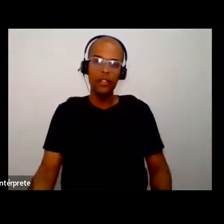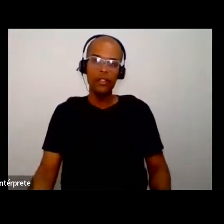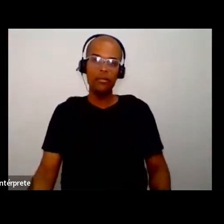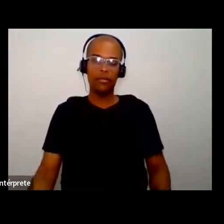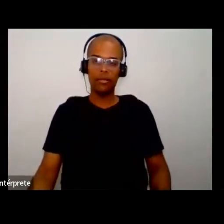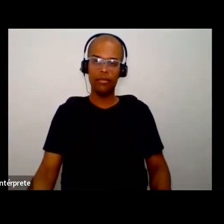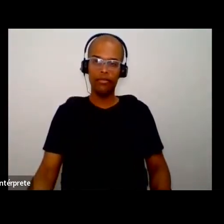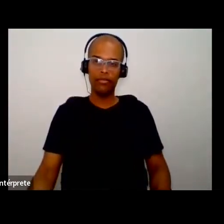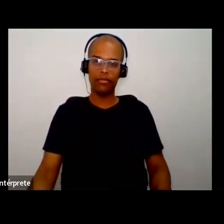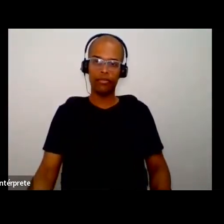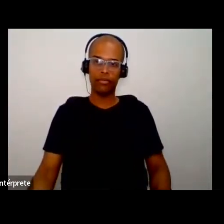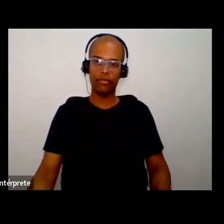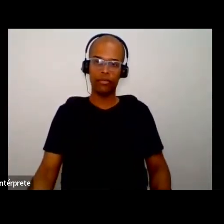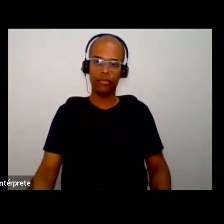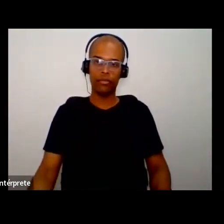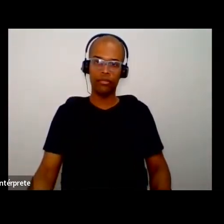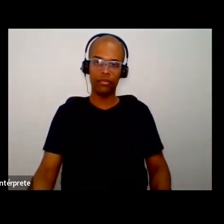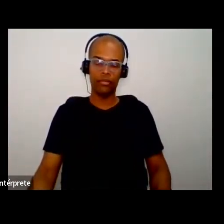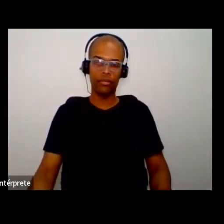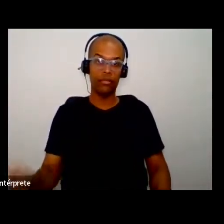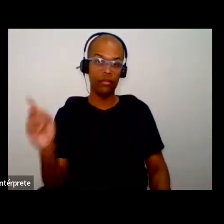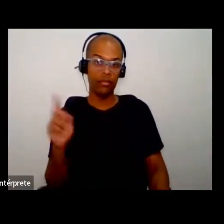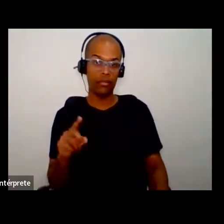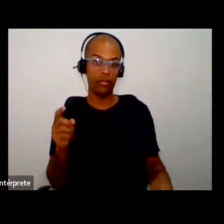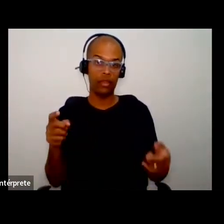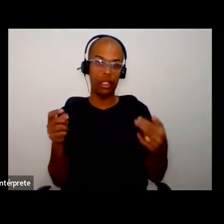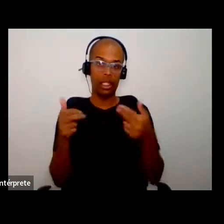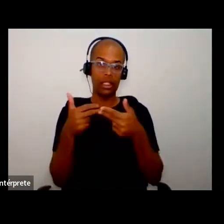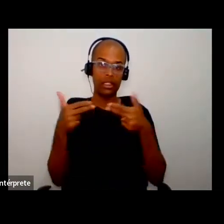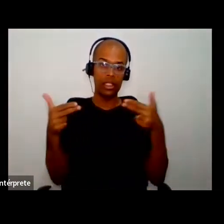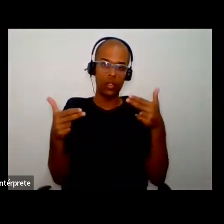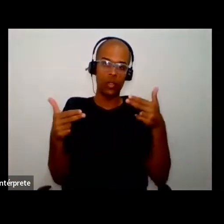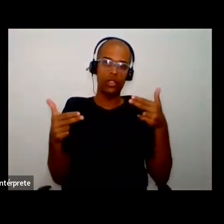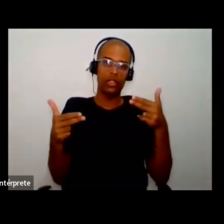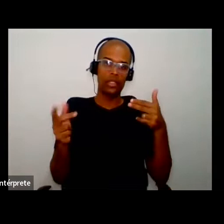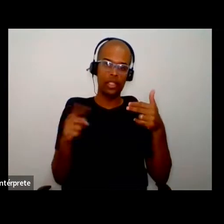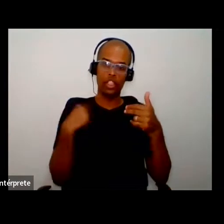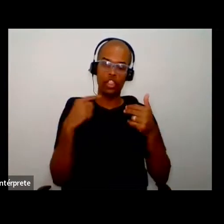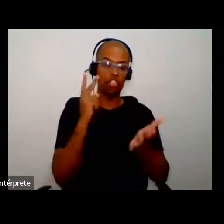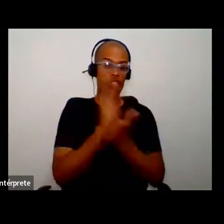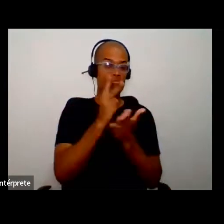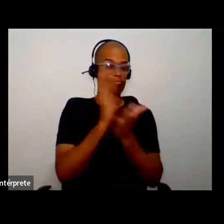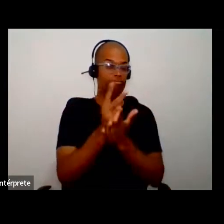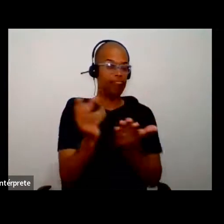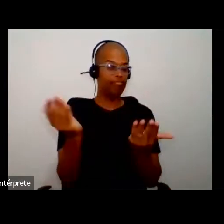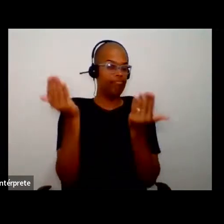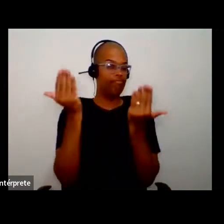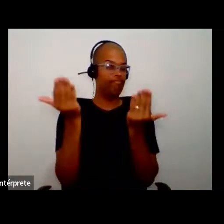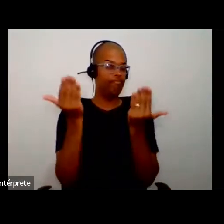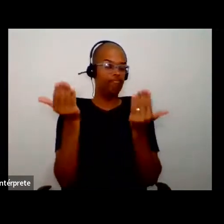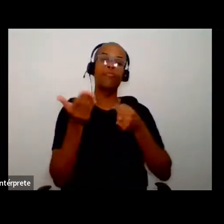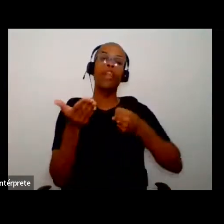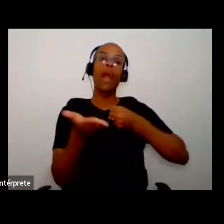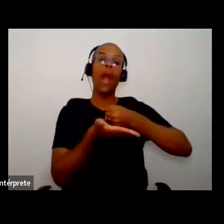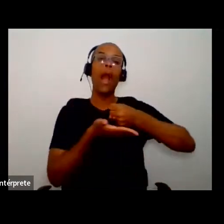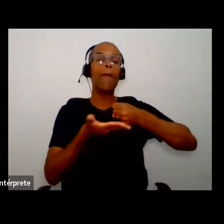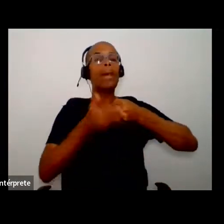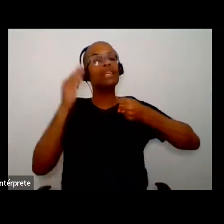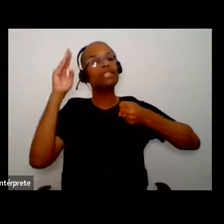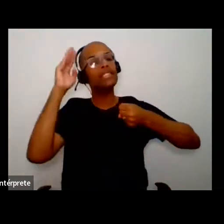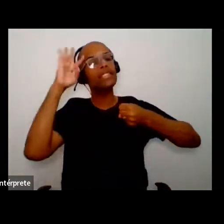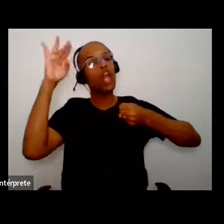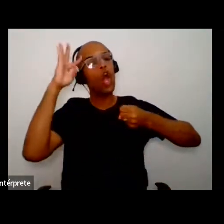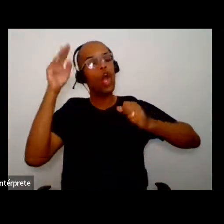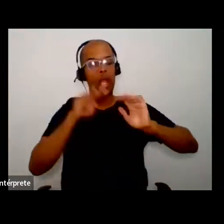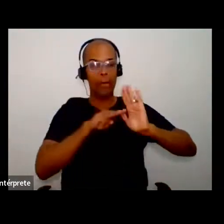Então, essa questão central de que a gente questione sempre as bases teórico-metodológicas